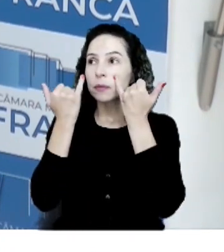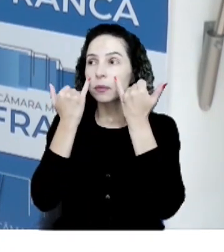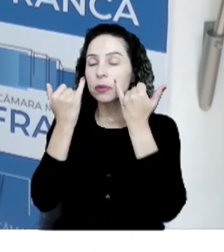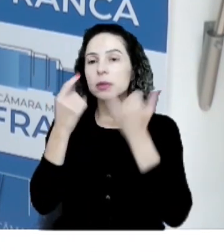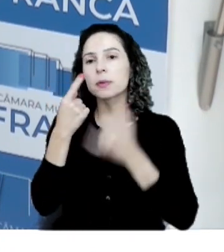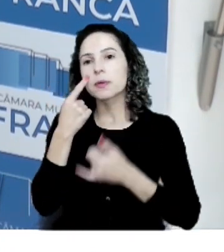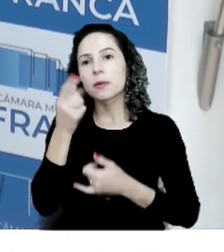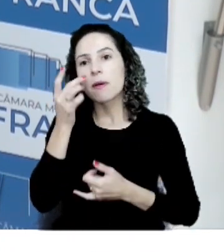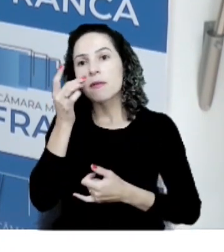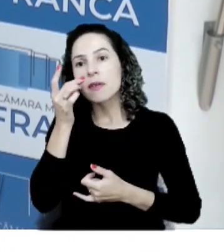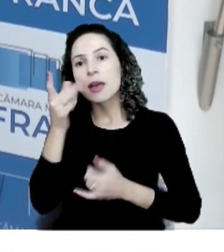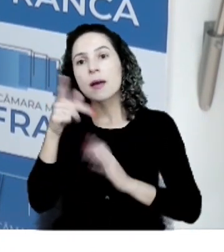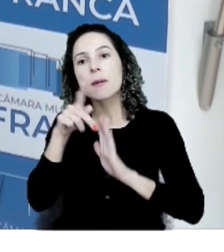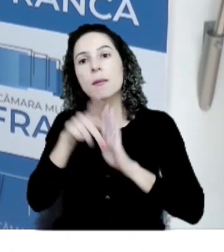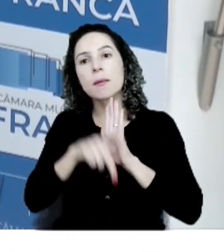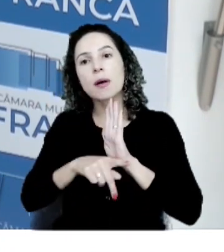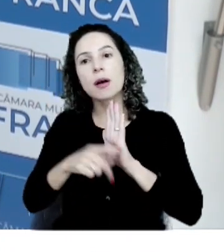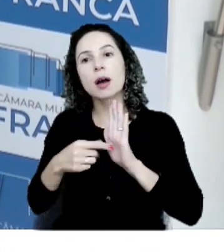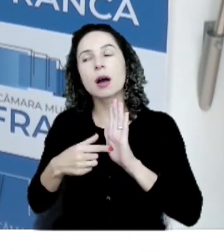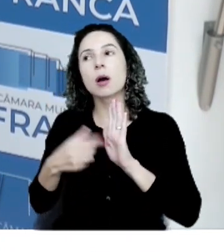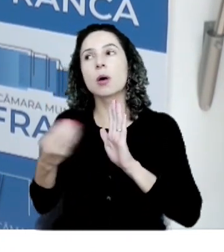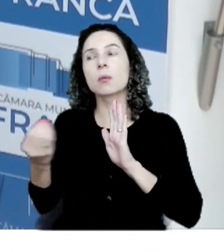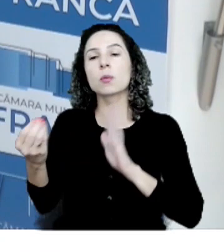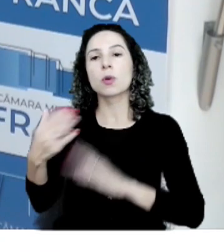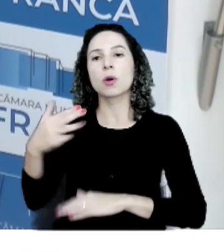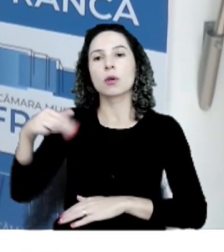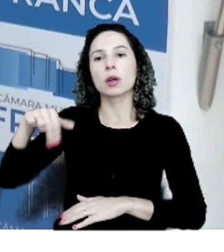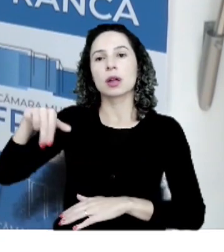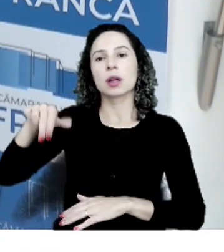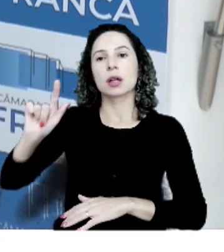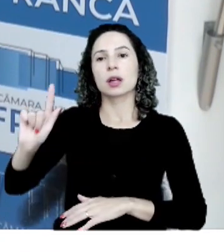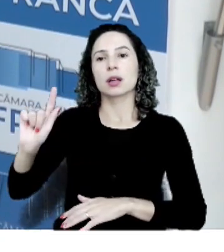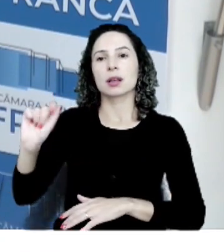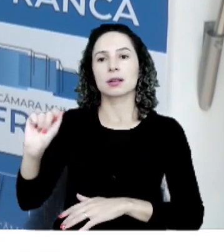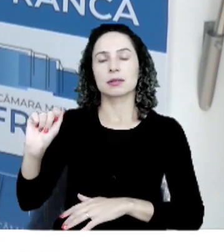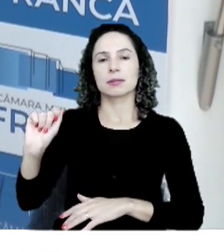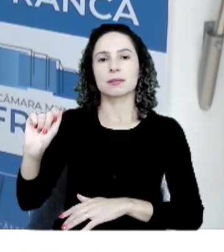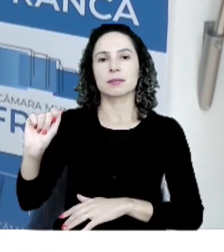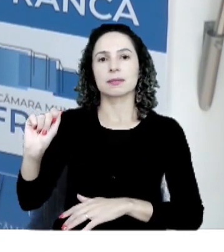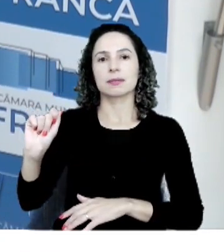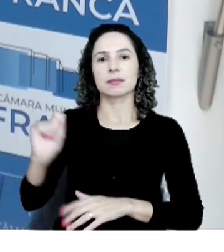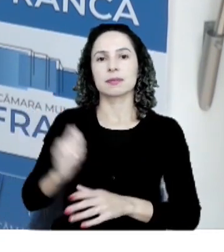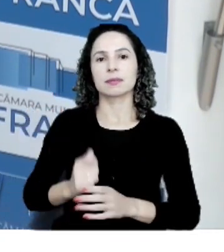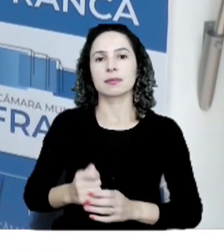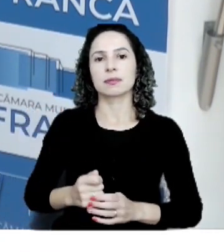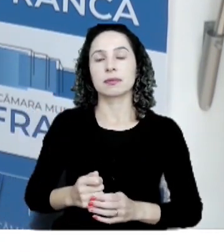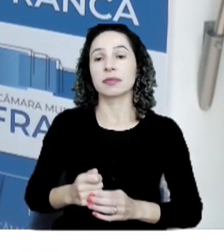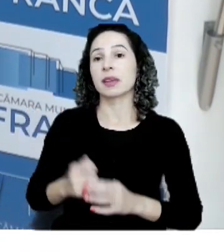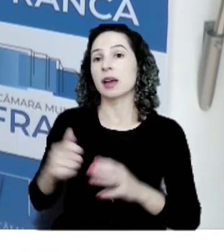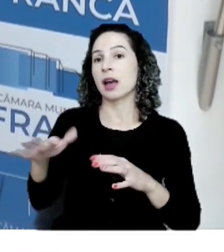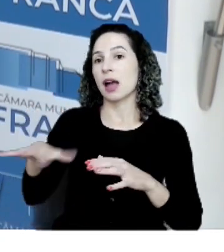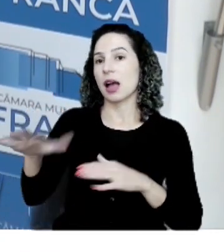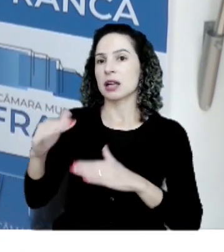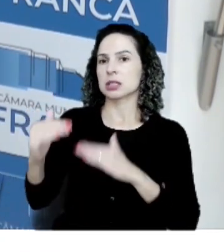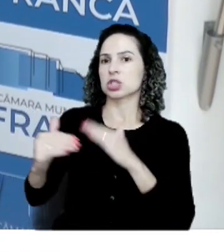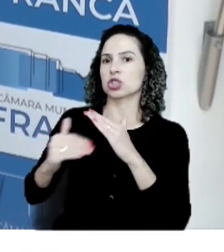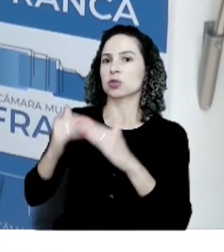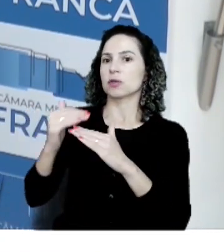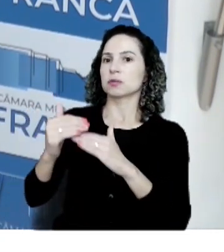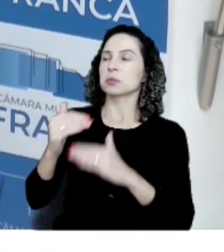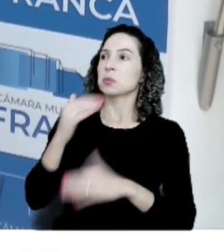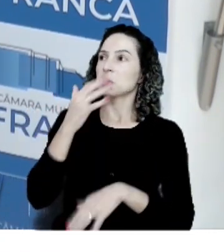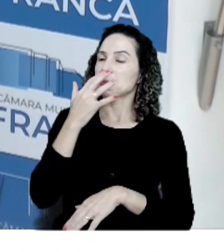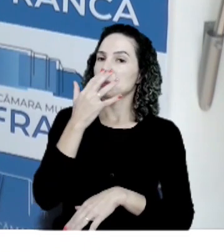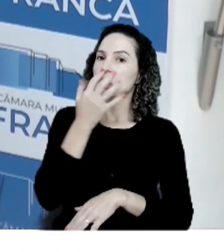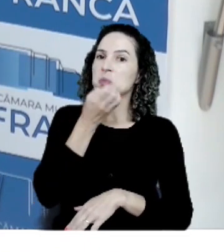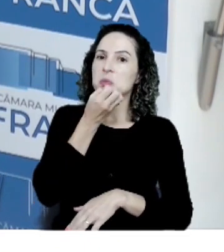o projeto do novo NGA. A parte de desenvolvimento está ficando muito bacana,